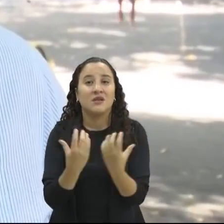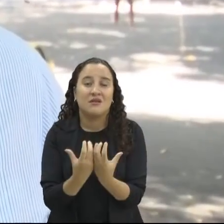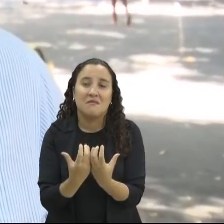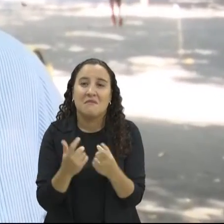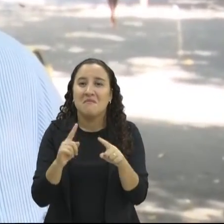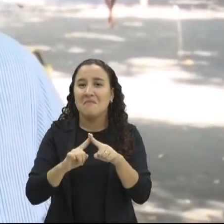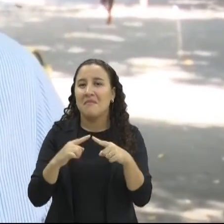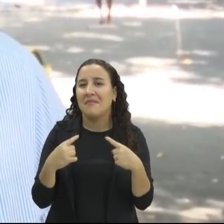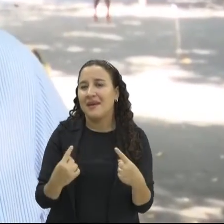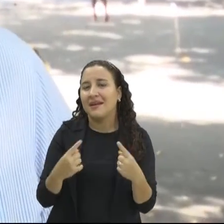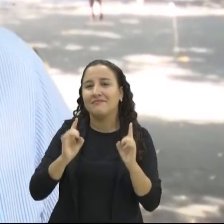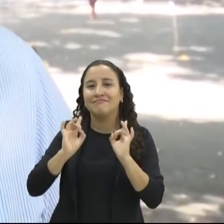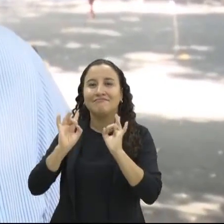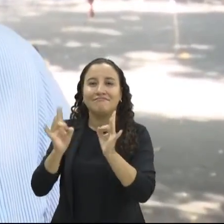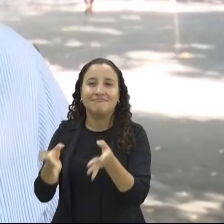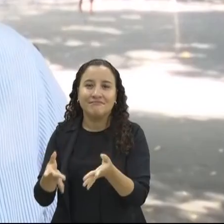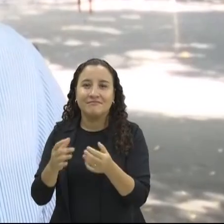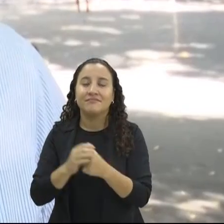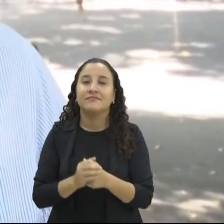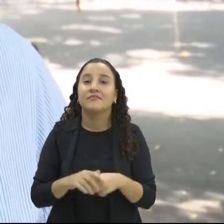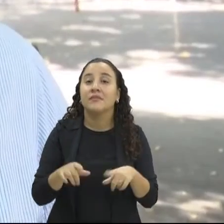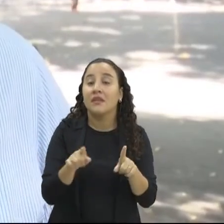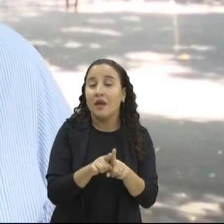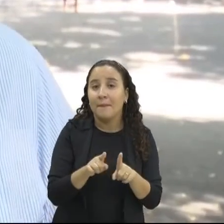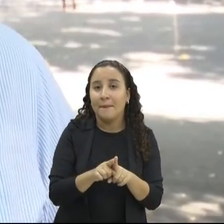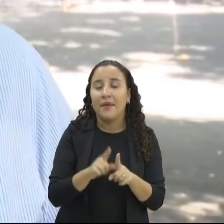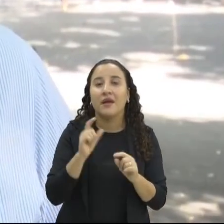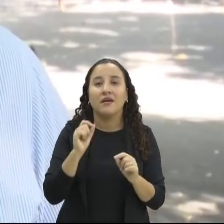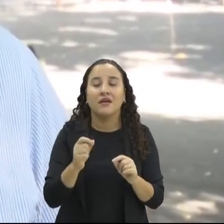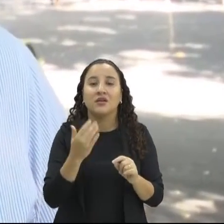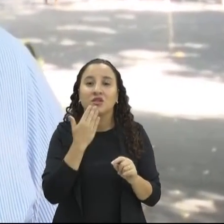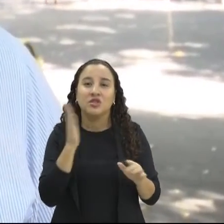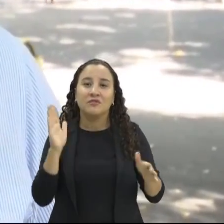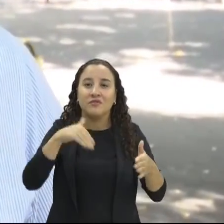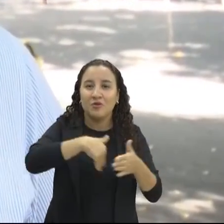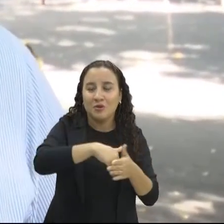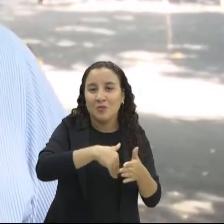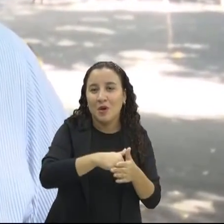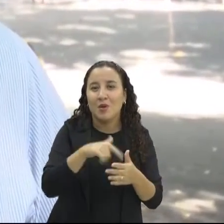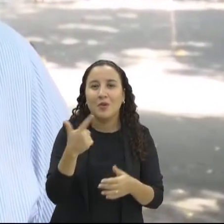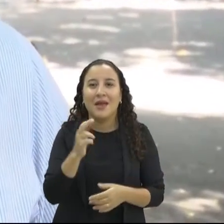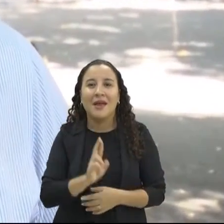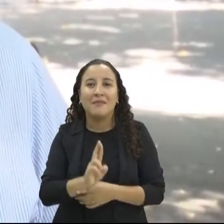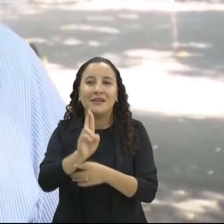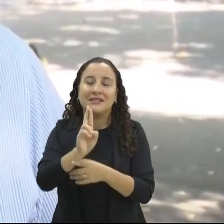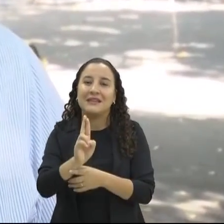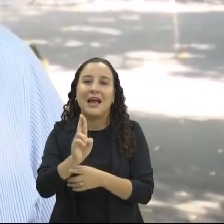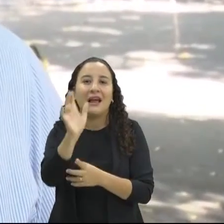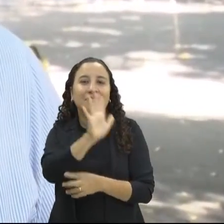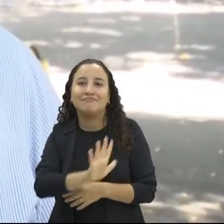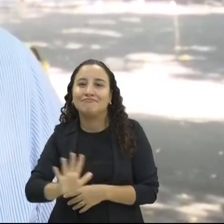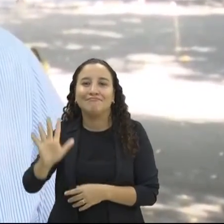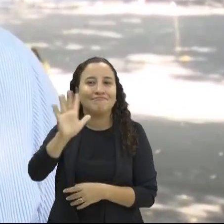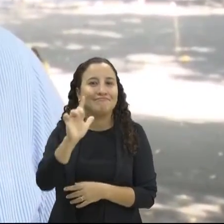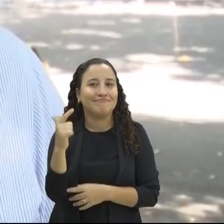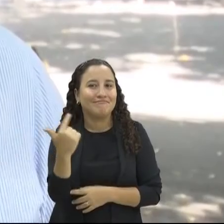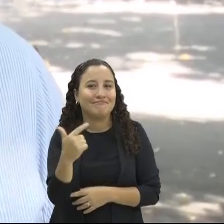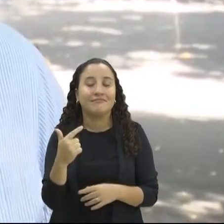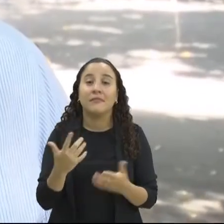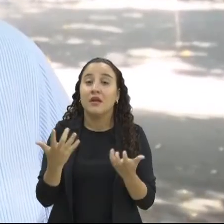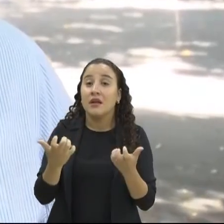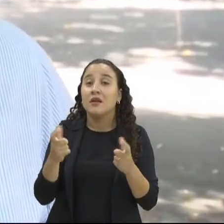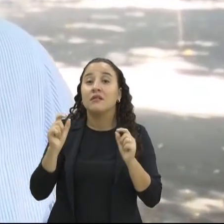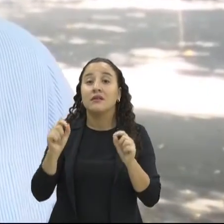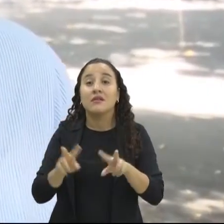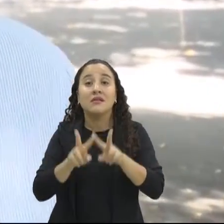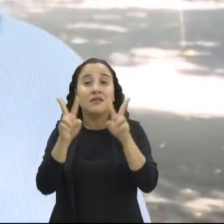Os times da capital não têm representatividade nenhuma no cenário nacional. Então eu queria saber como é que vai ser a abordagem dos